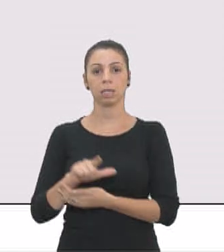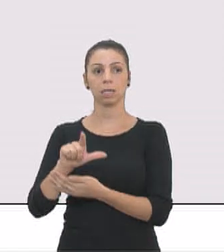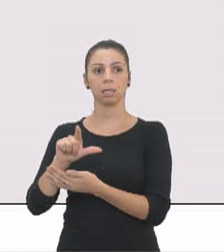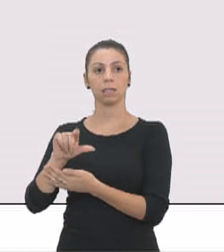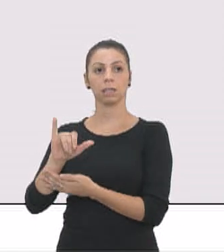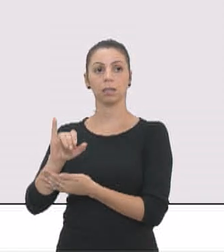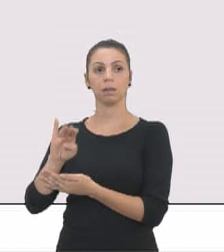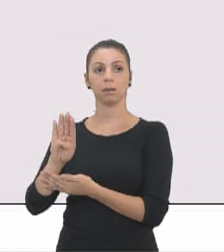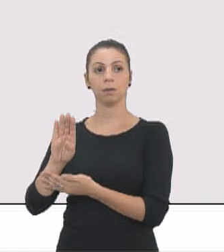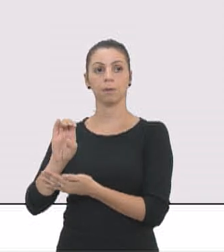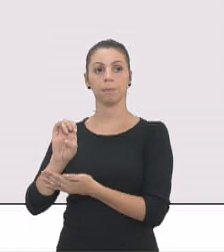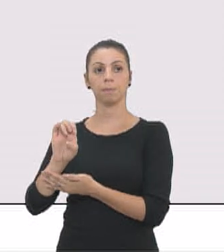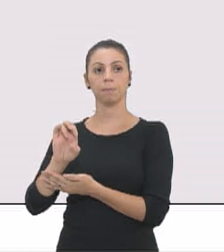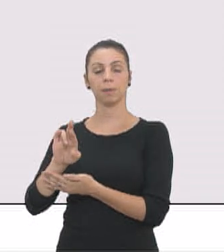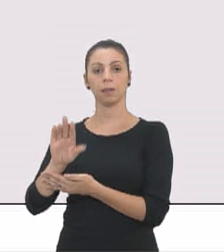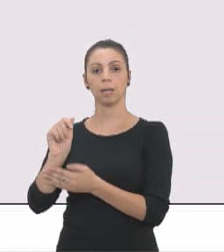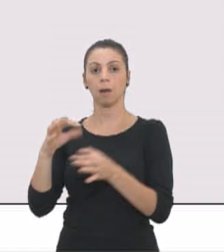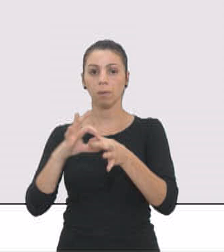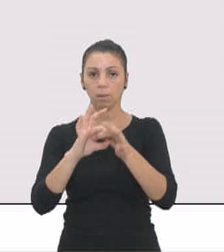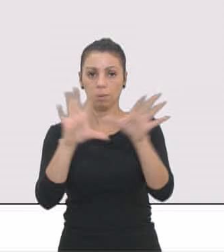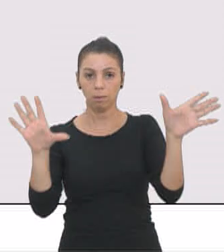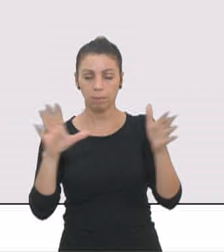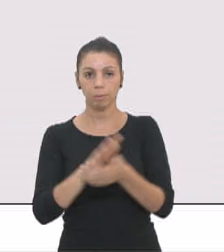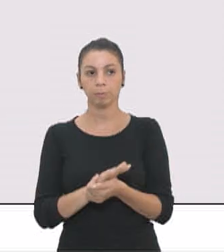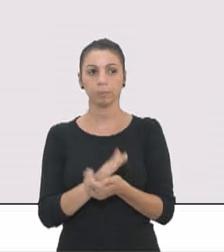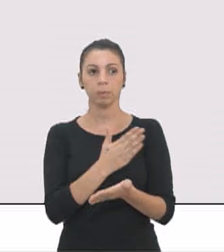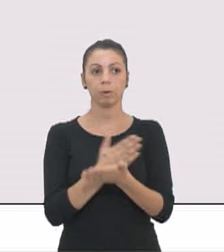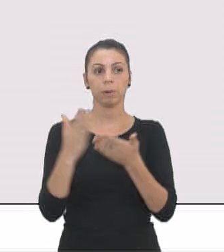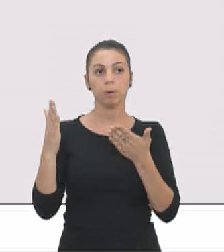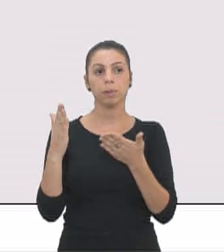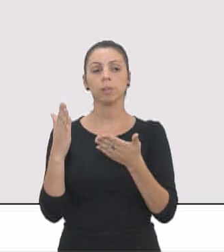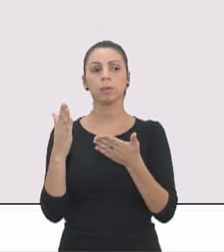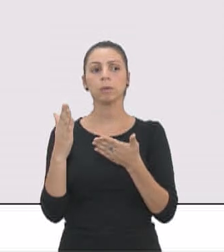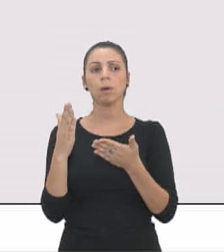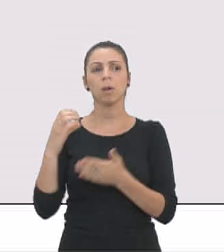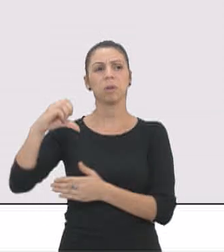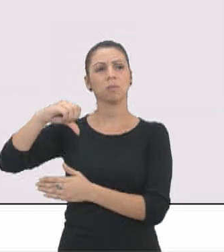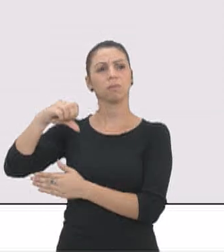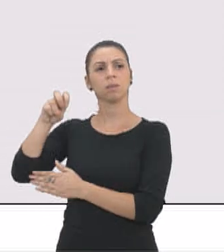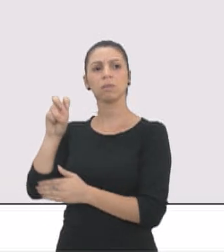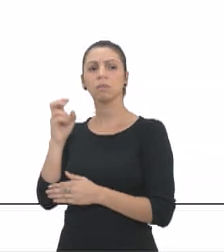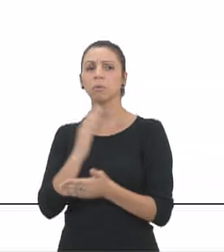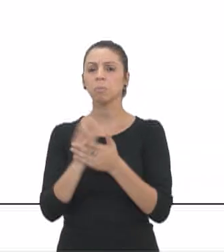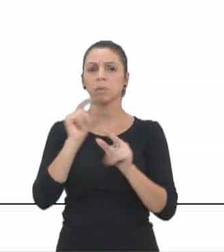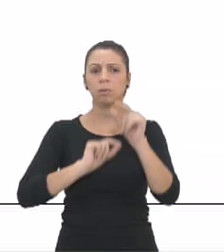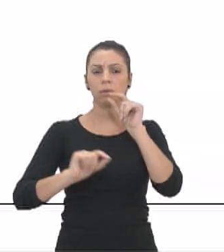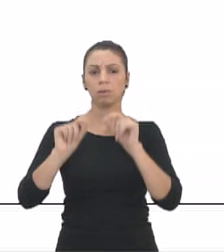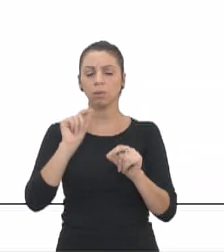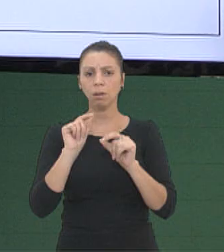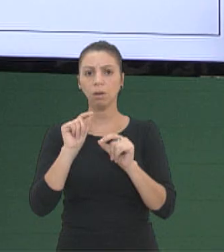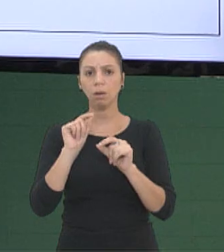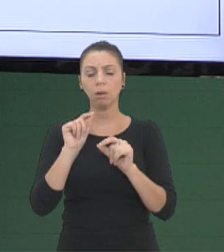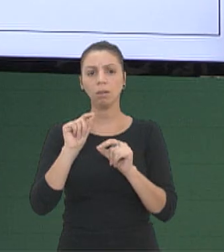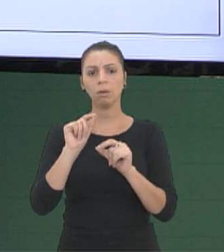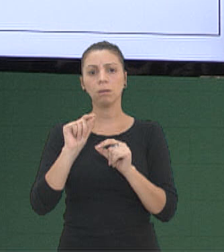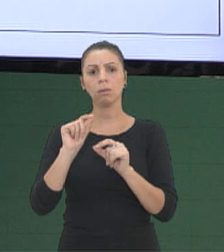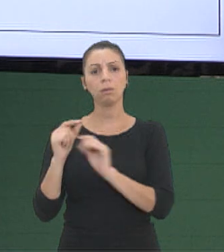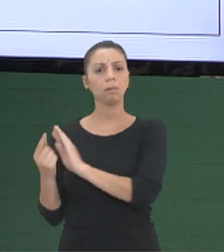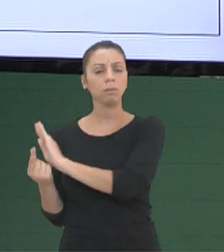Em 1795, a convenção foi substituída pelo diretório. Olha que interessante. Os girondinos,